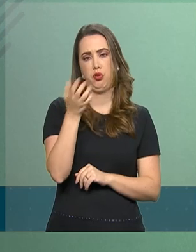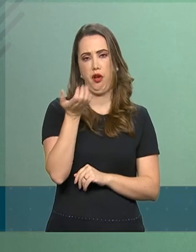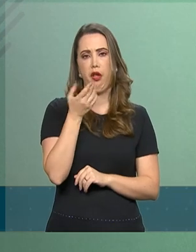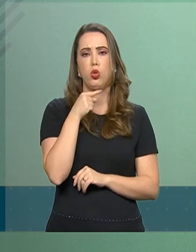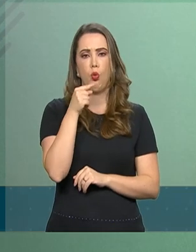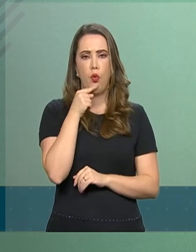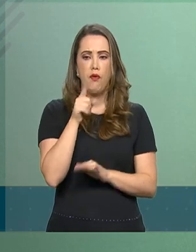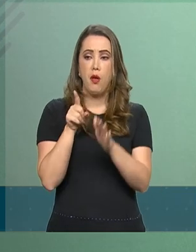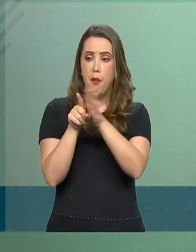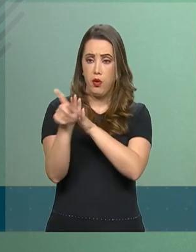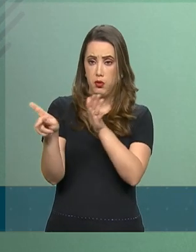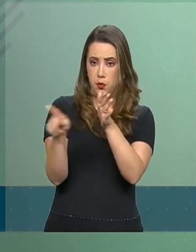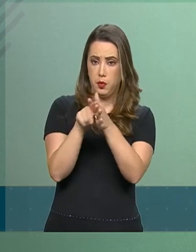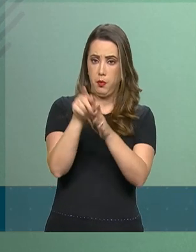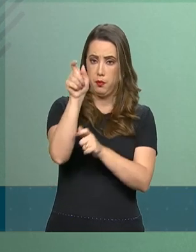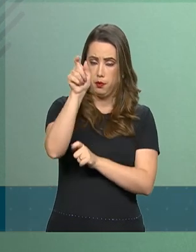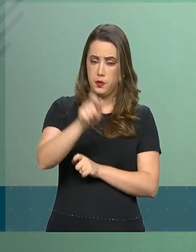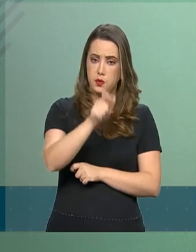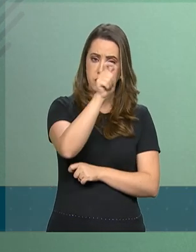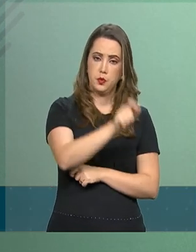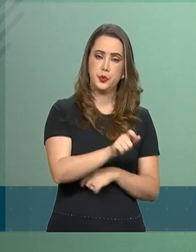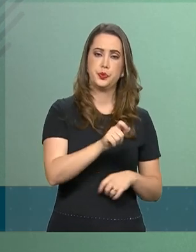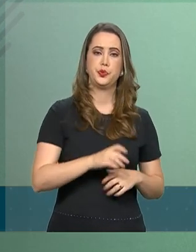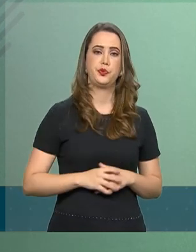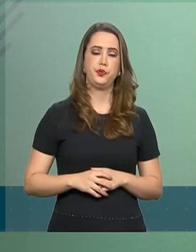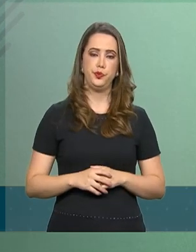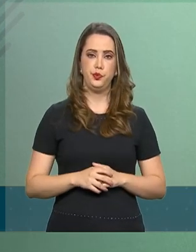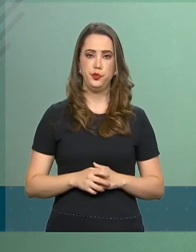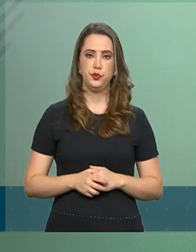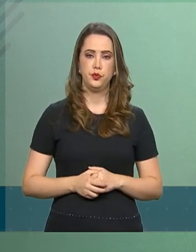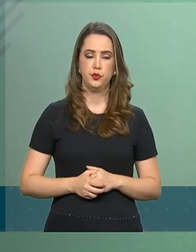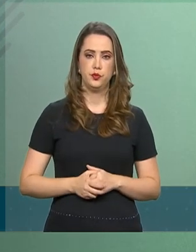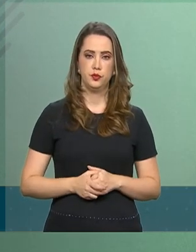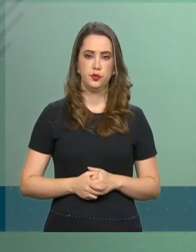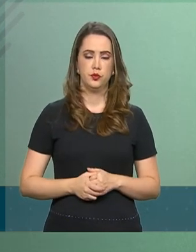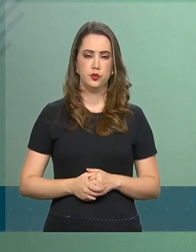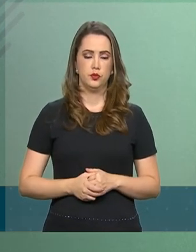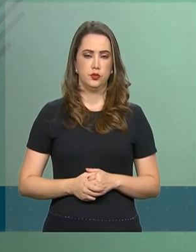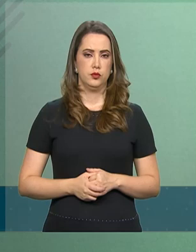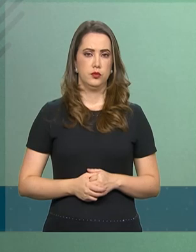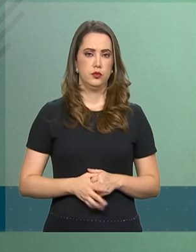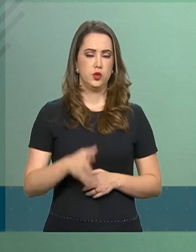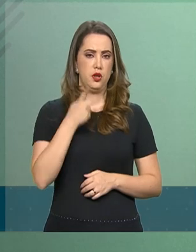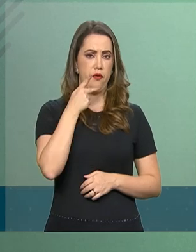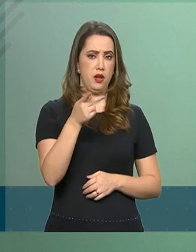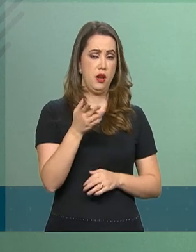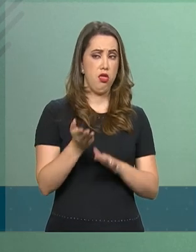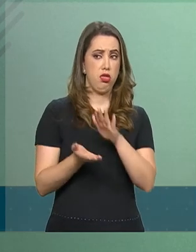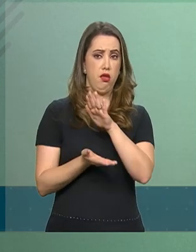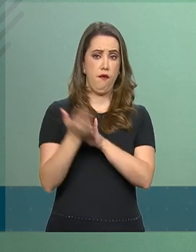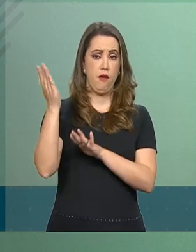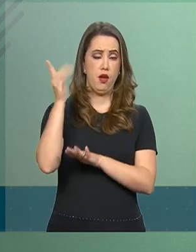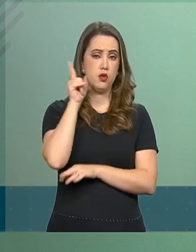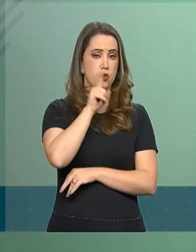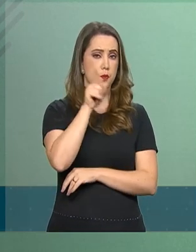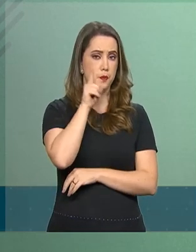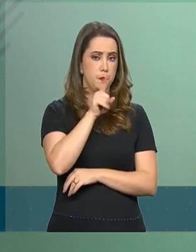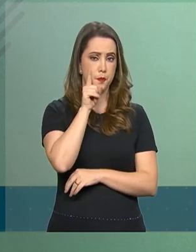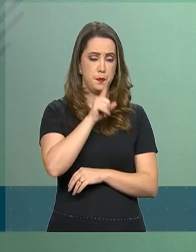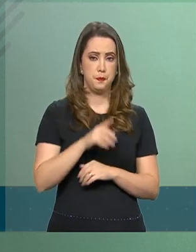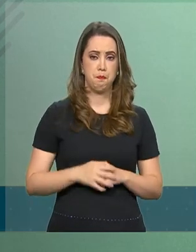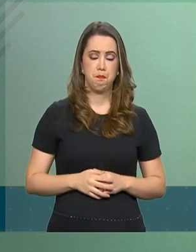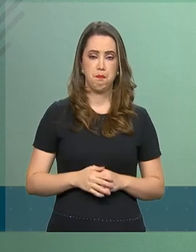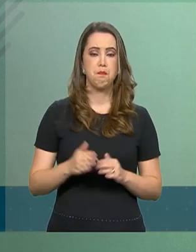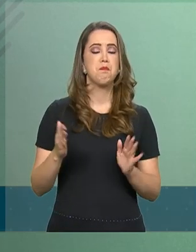interessados em obter maior estados com relação à viagem aos estados unidos